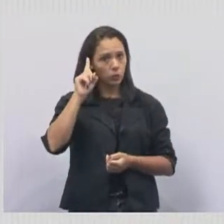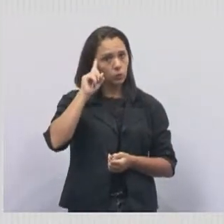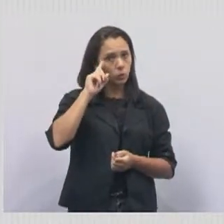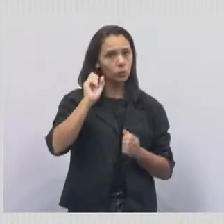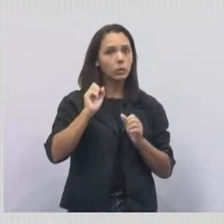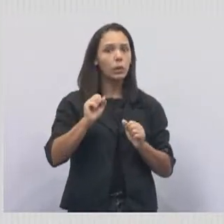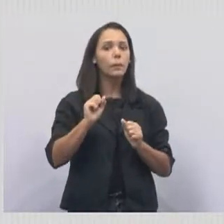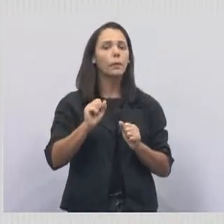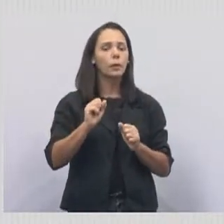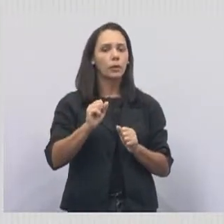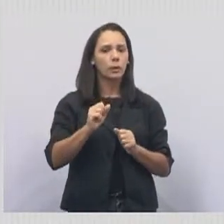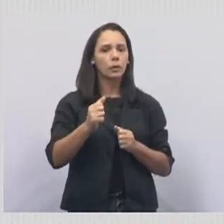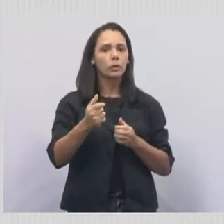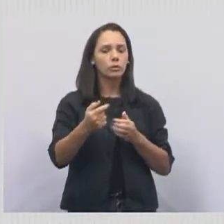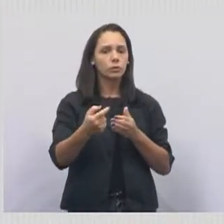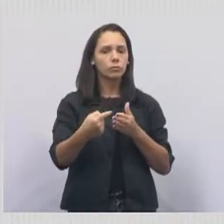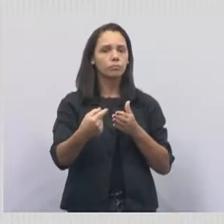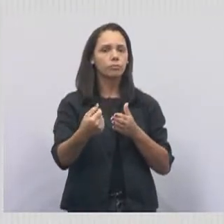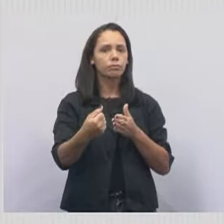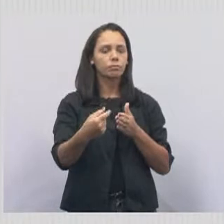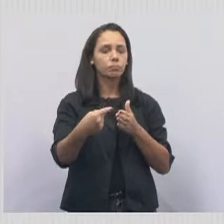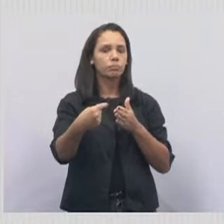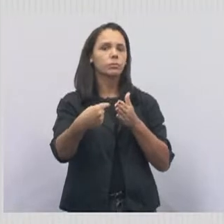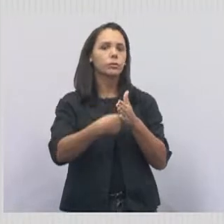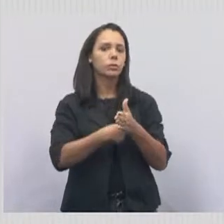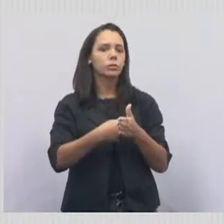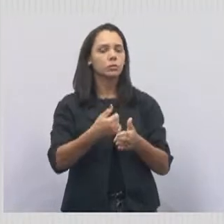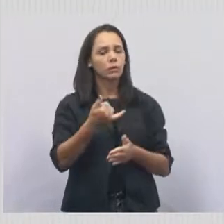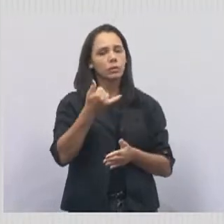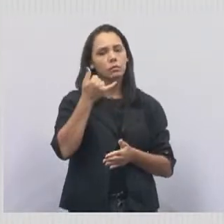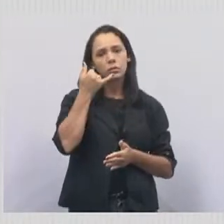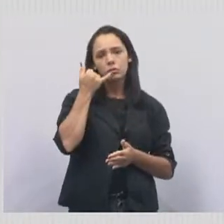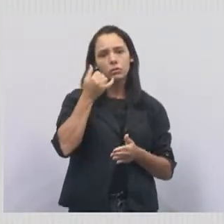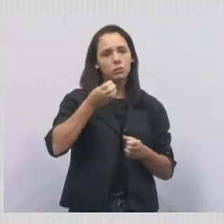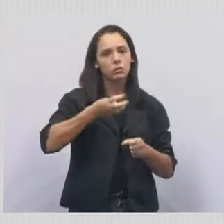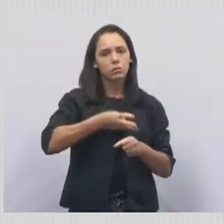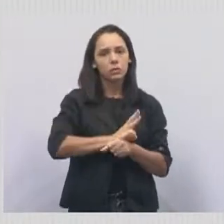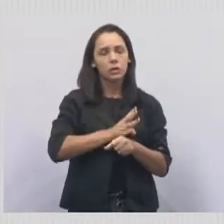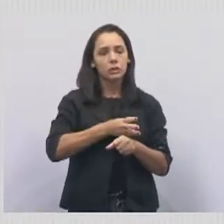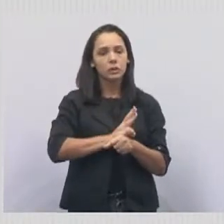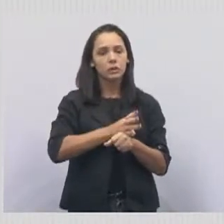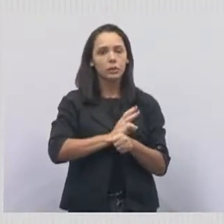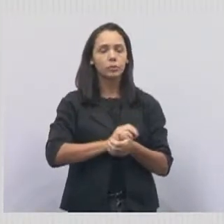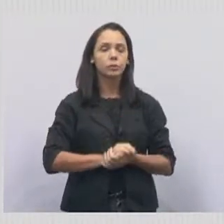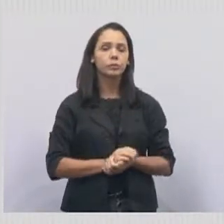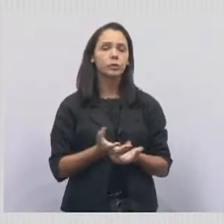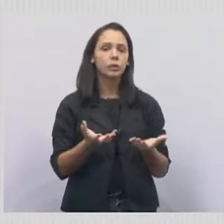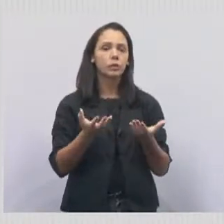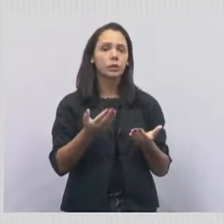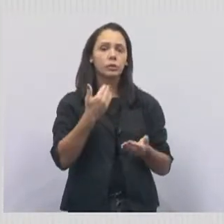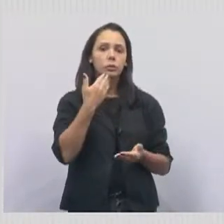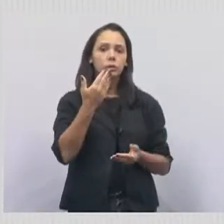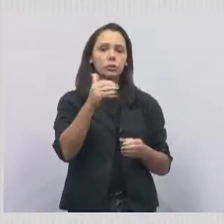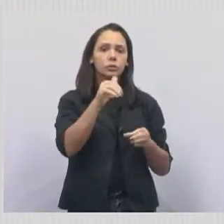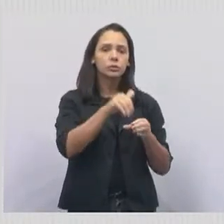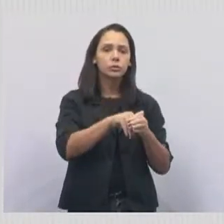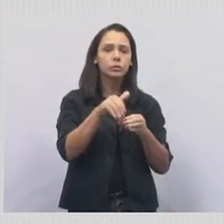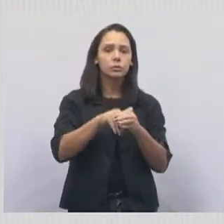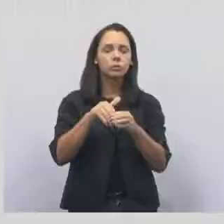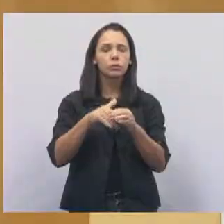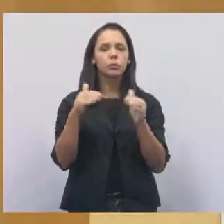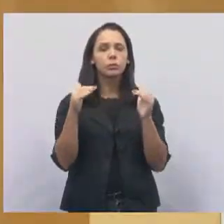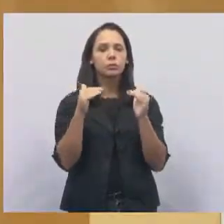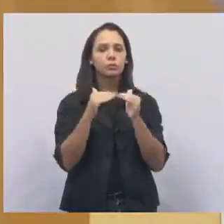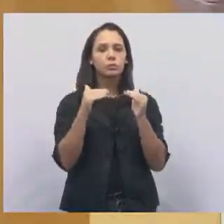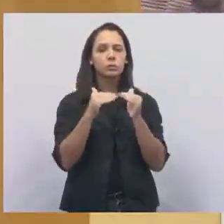com o nosso gabinete Eu quero ler aqui a justificativa e pedir o voto favorável dos Nobres